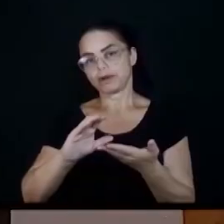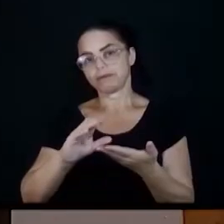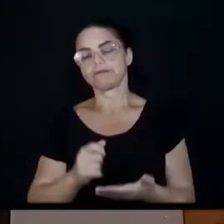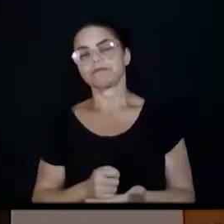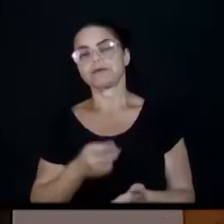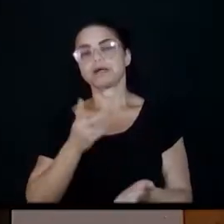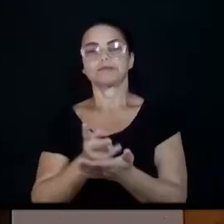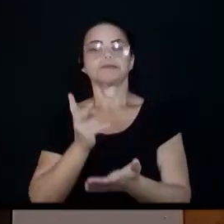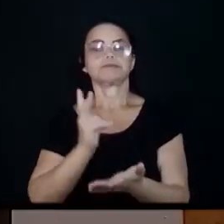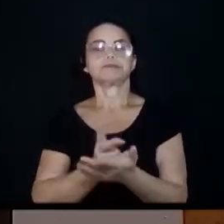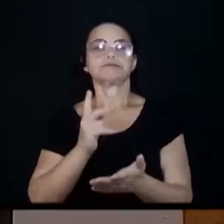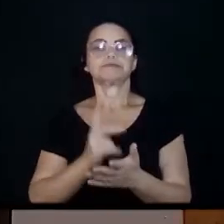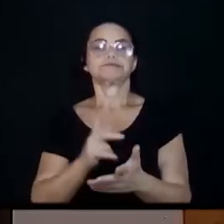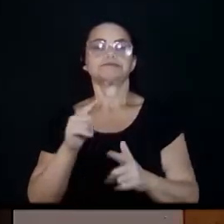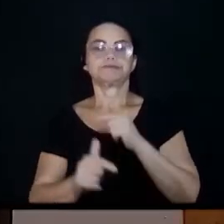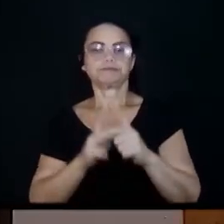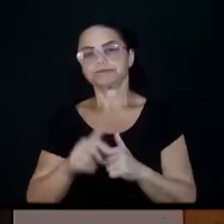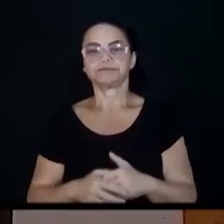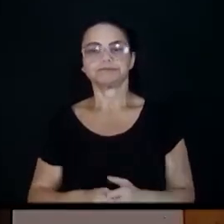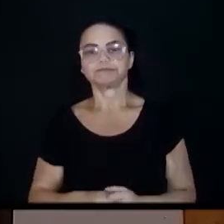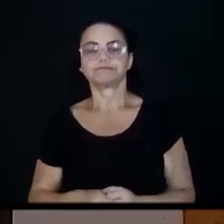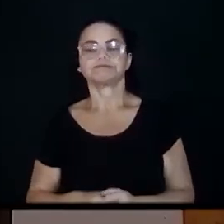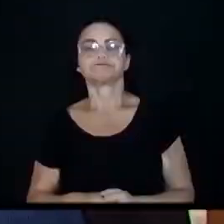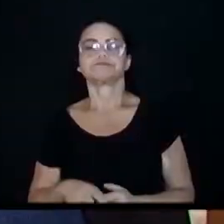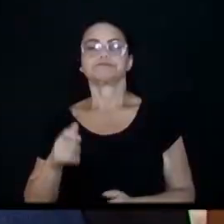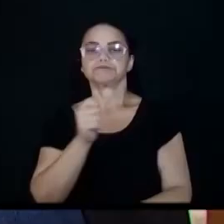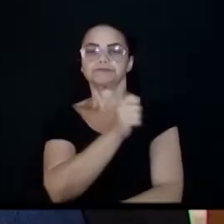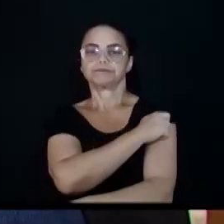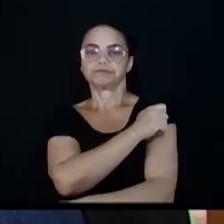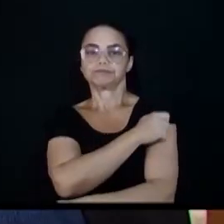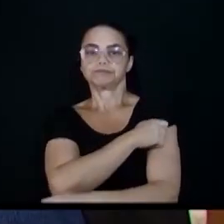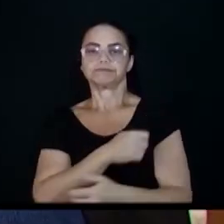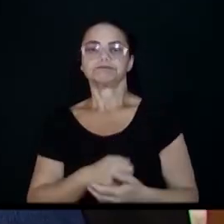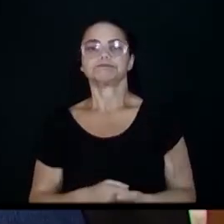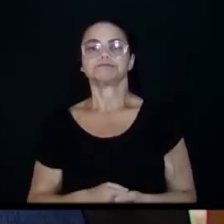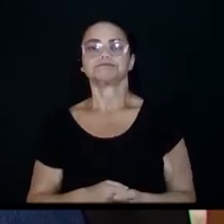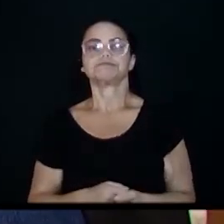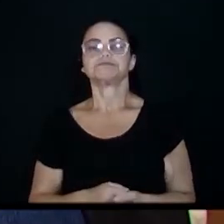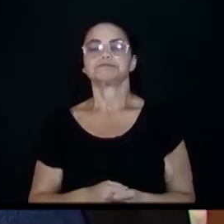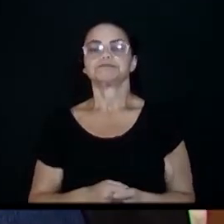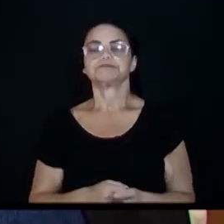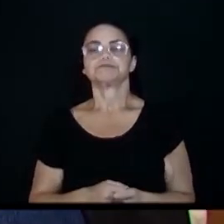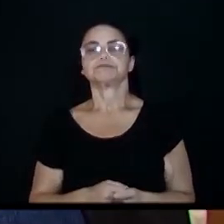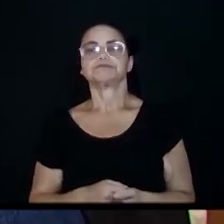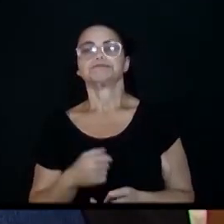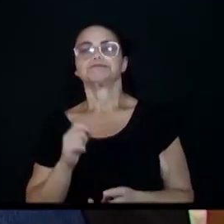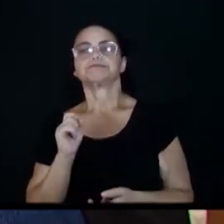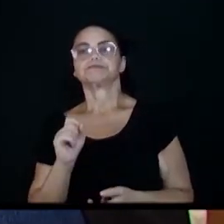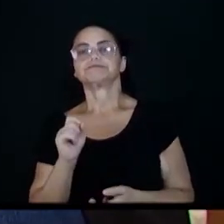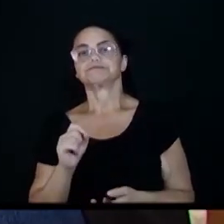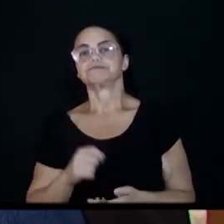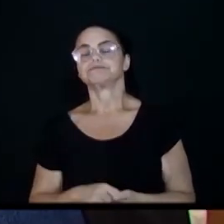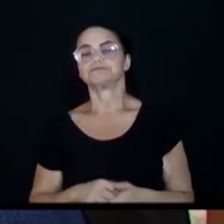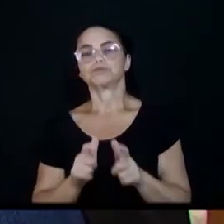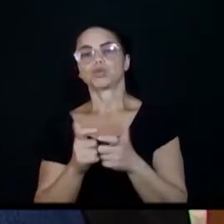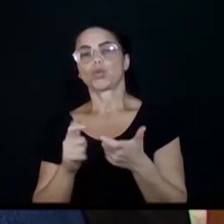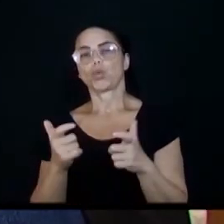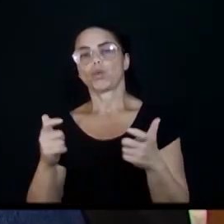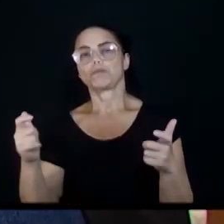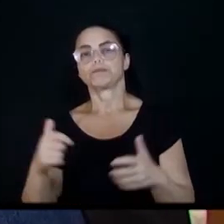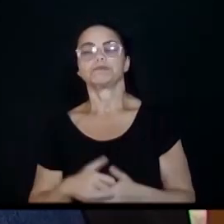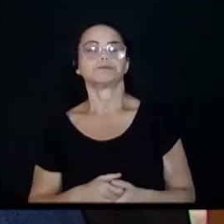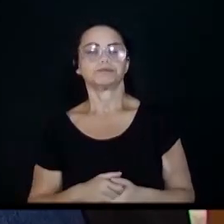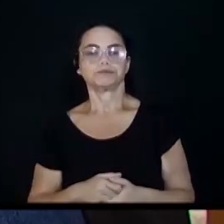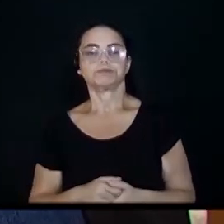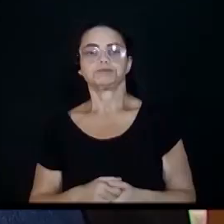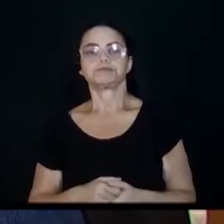os alunos. Exatamente. E no sentido dessa crescente, né, Esther, a gente